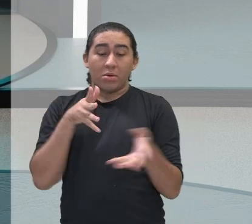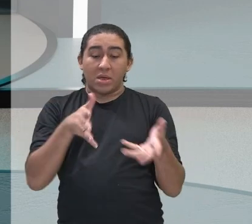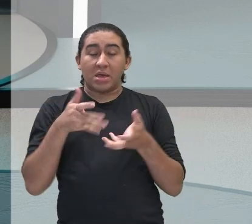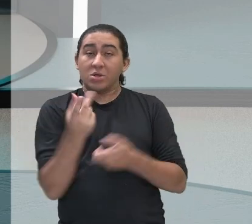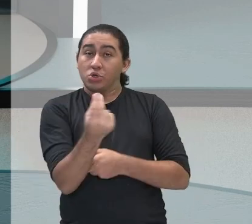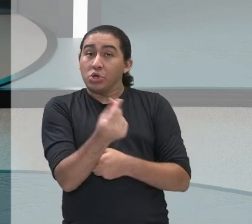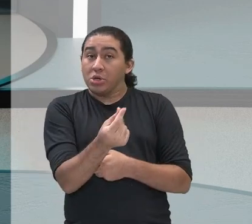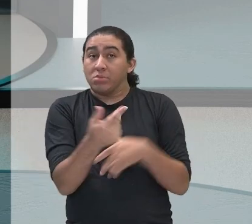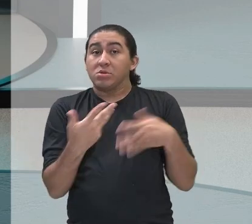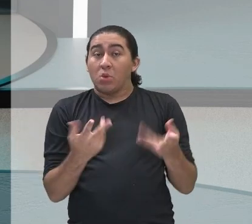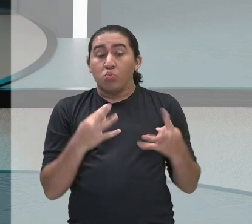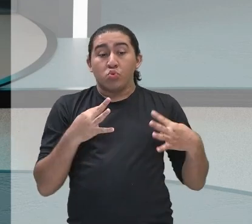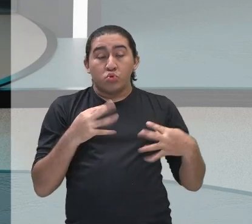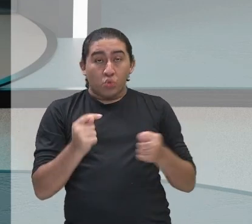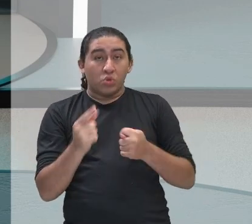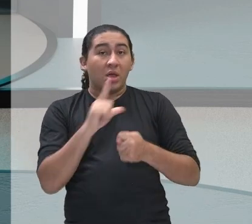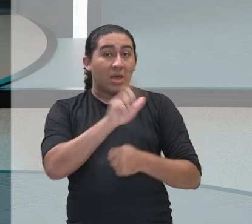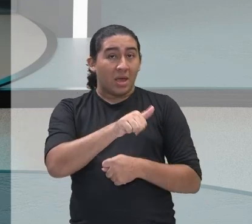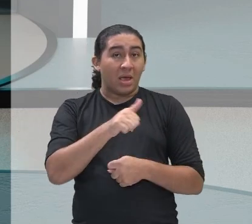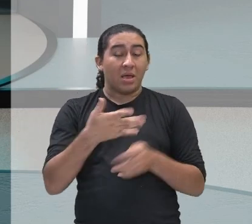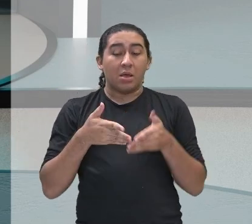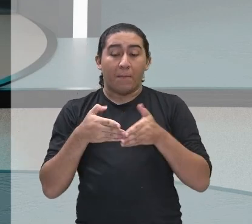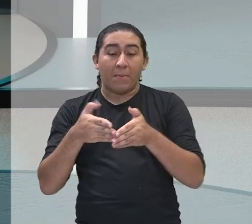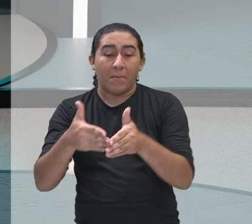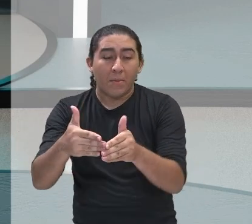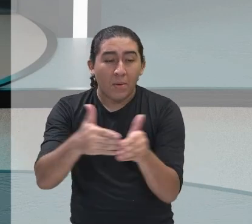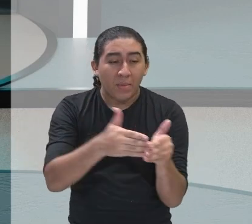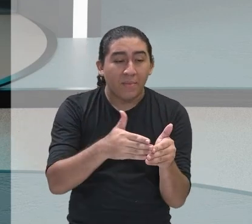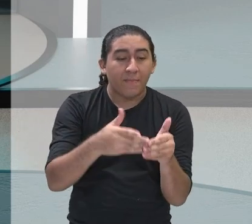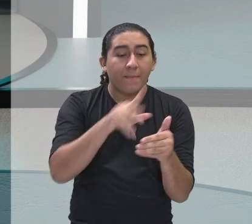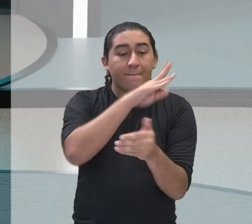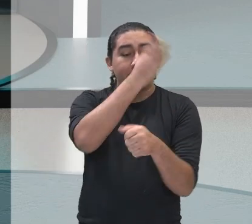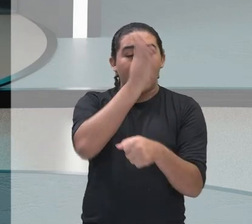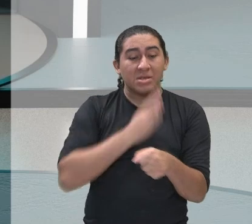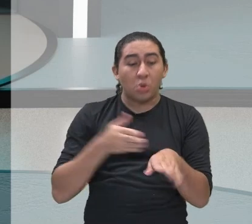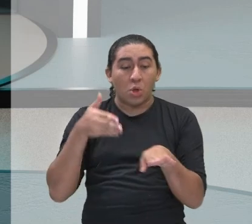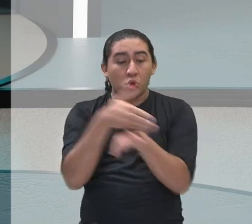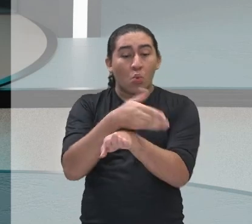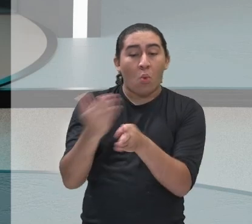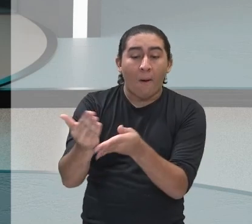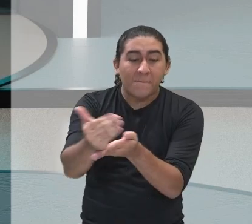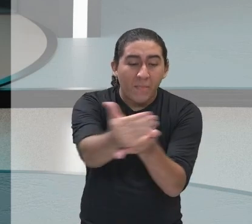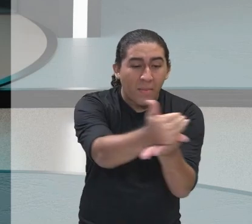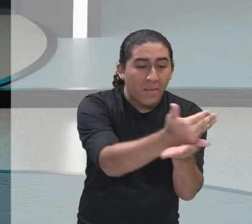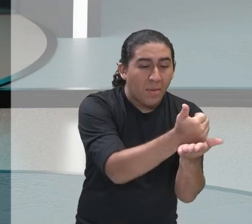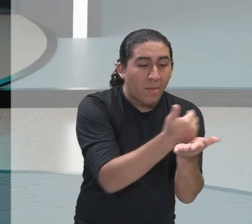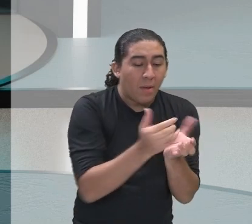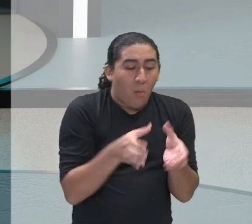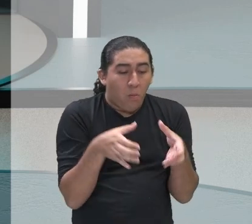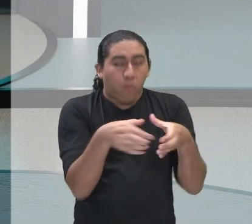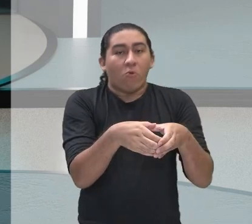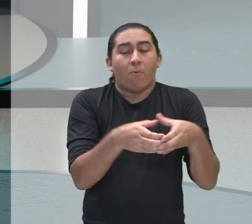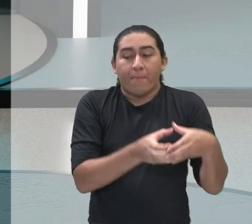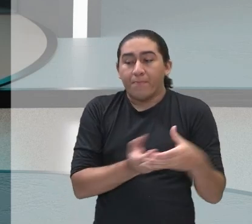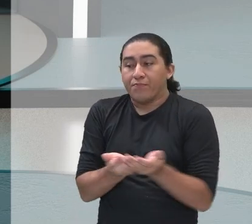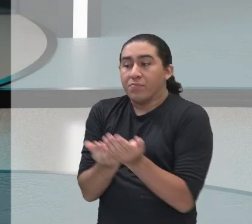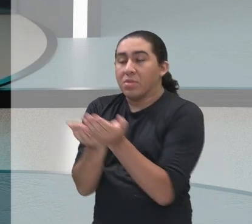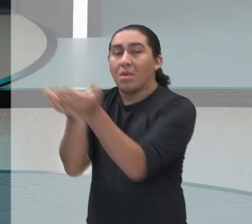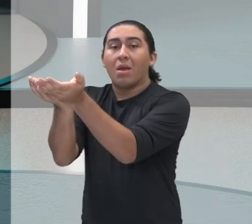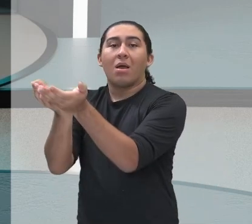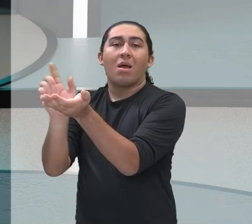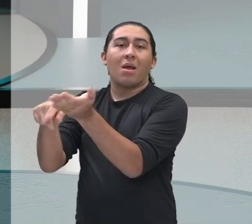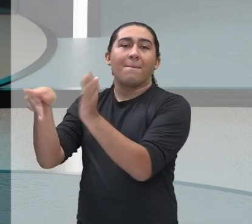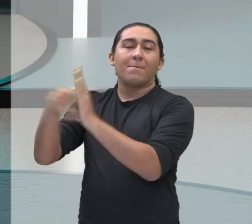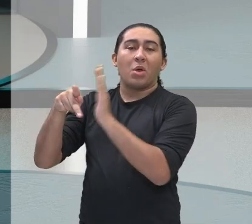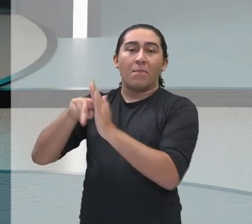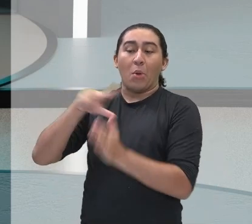eles exploravam aqui, tudo que eles tiravam daqui, era as riquezas que iam para a